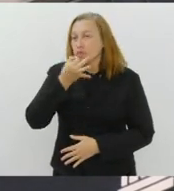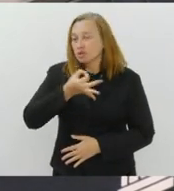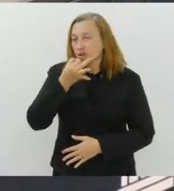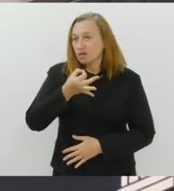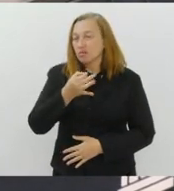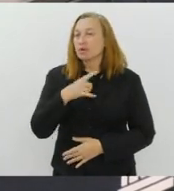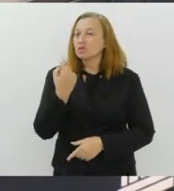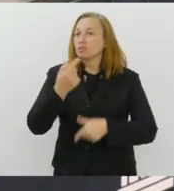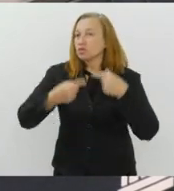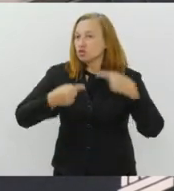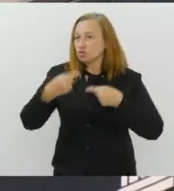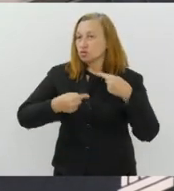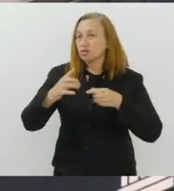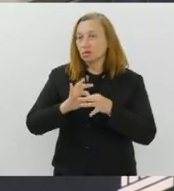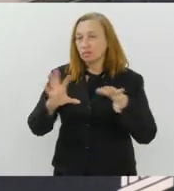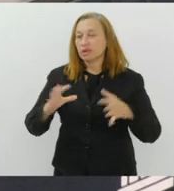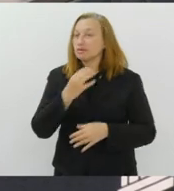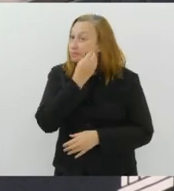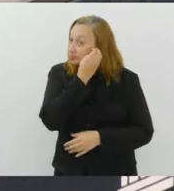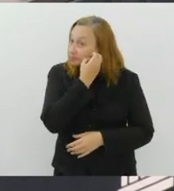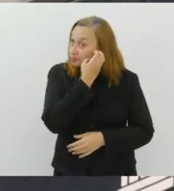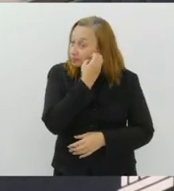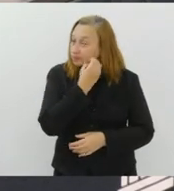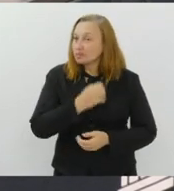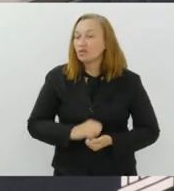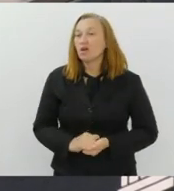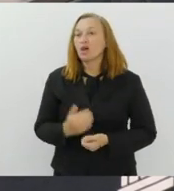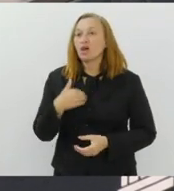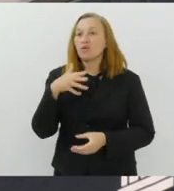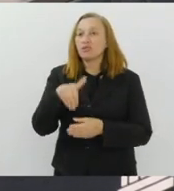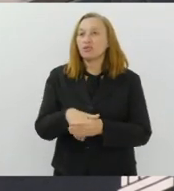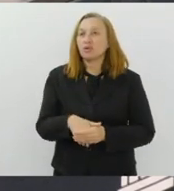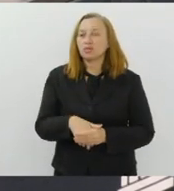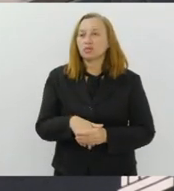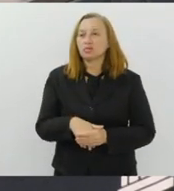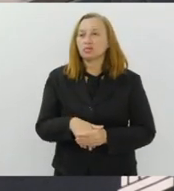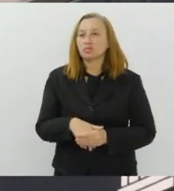possamos debater e deliberar. Eu voto a favor de